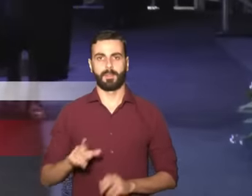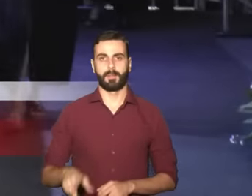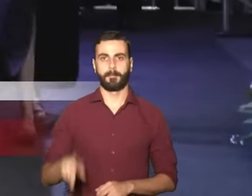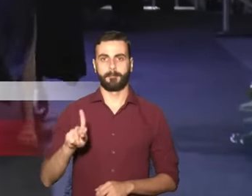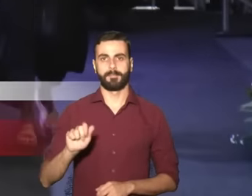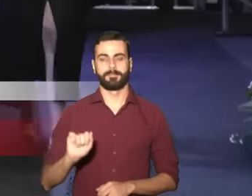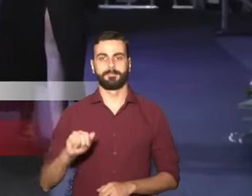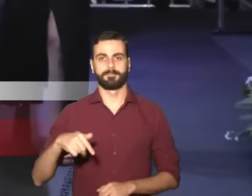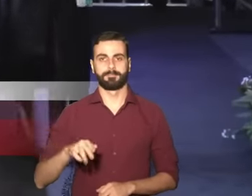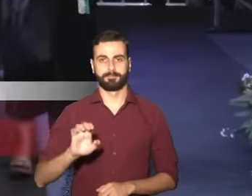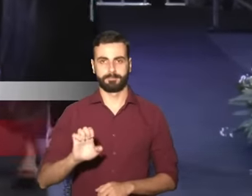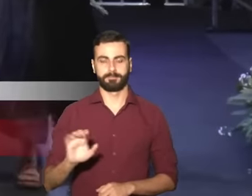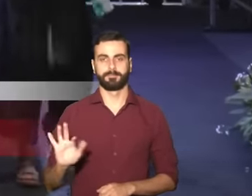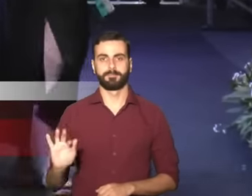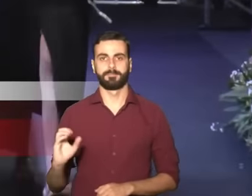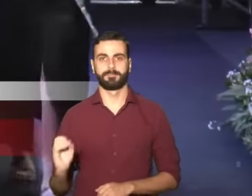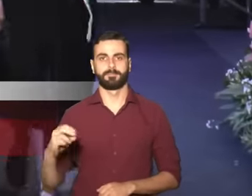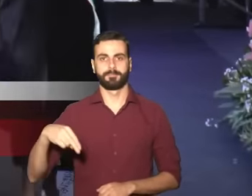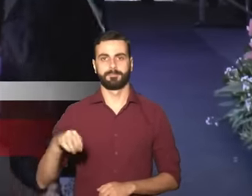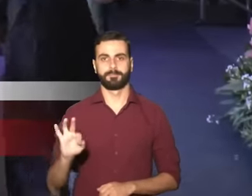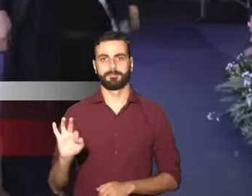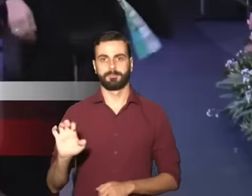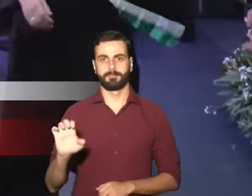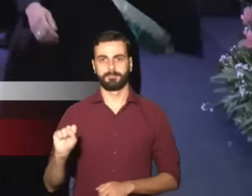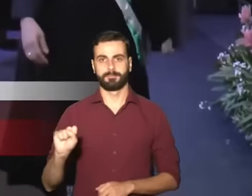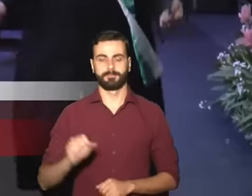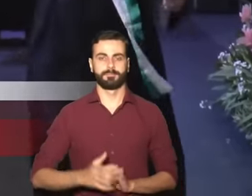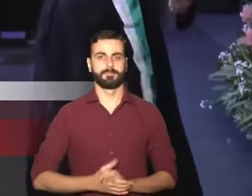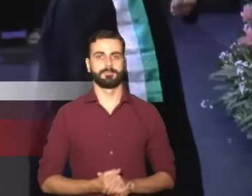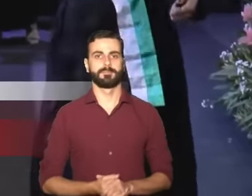Kaique Fontes Mendes.